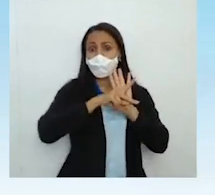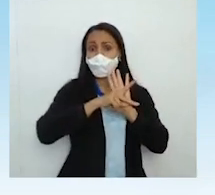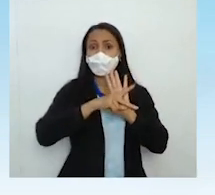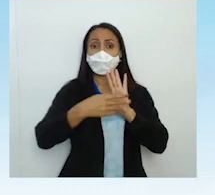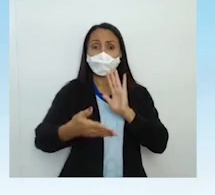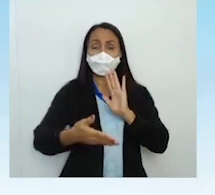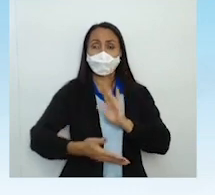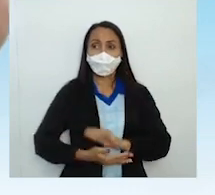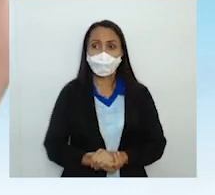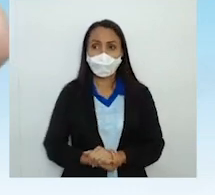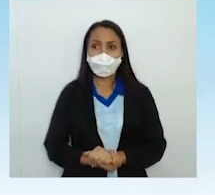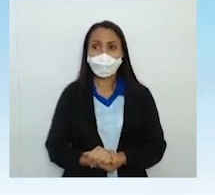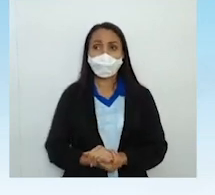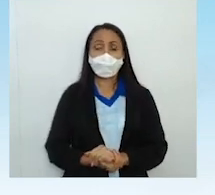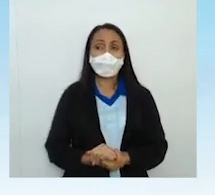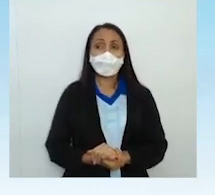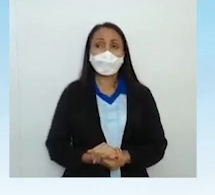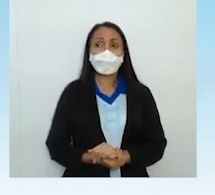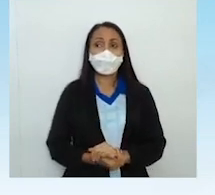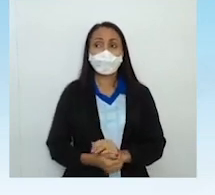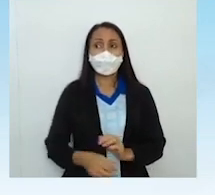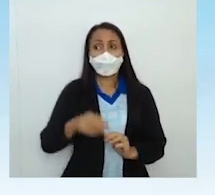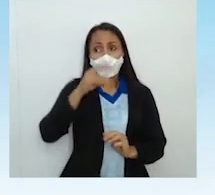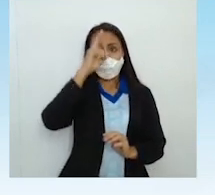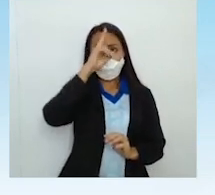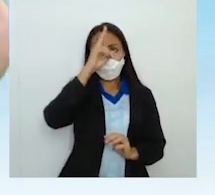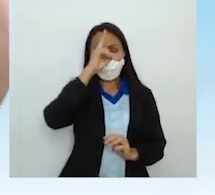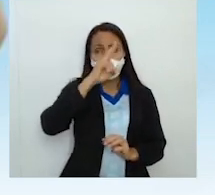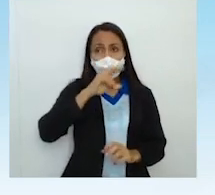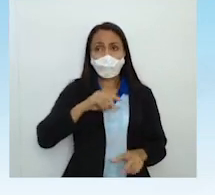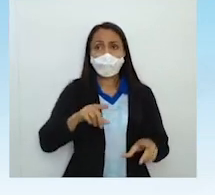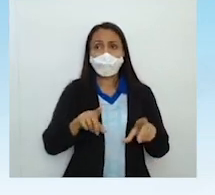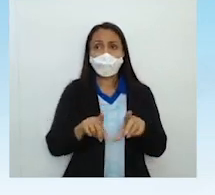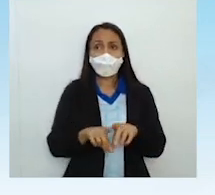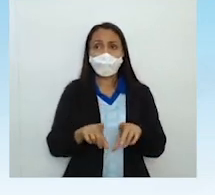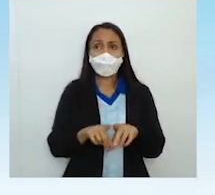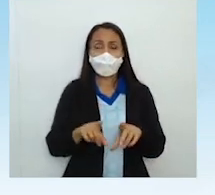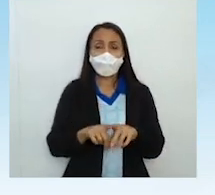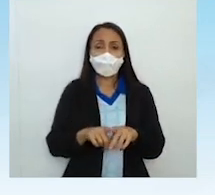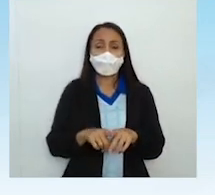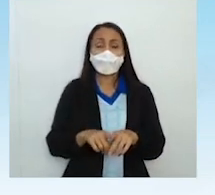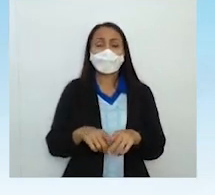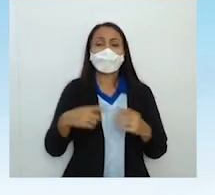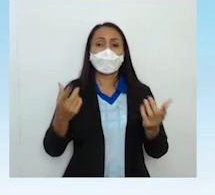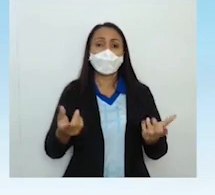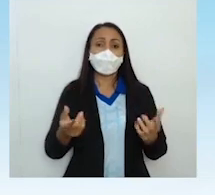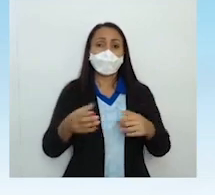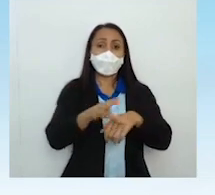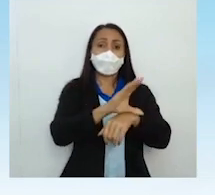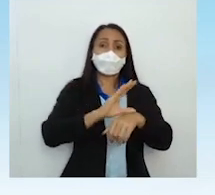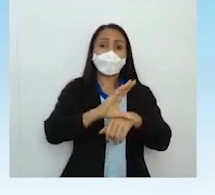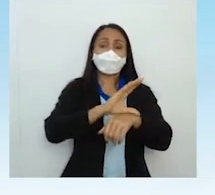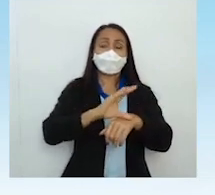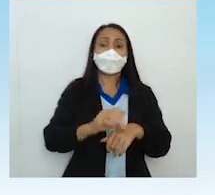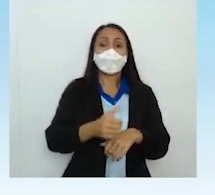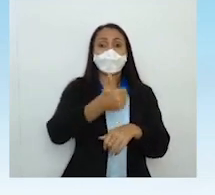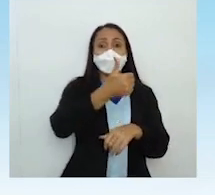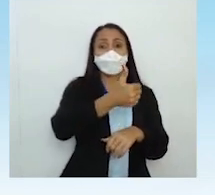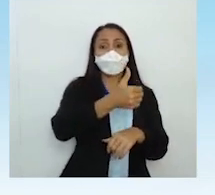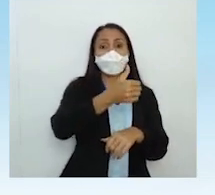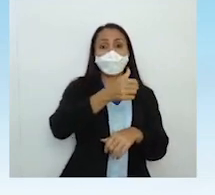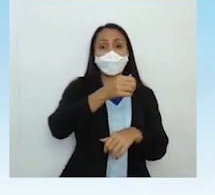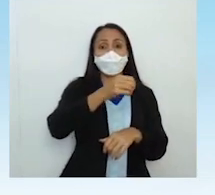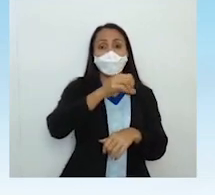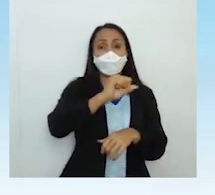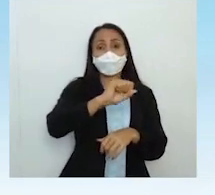aqui lembra justamente trazendo para a atualidade a Constituição de 88, a Constituição